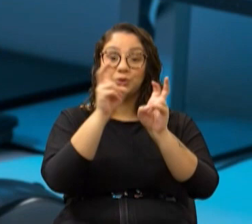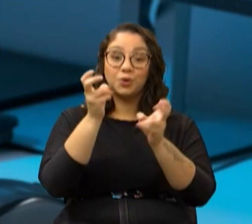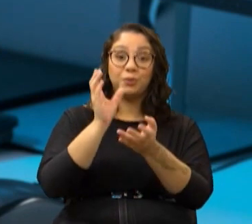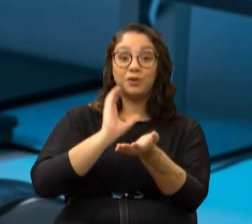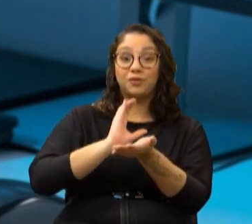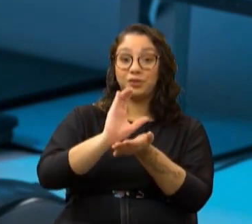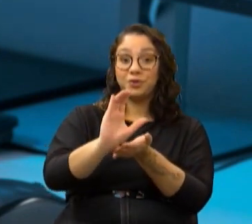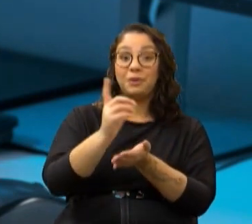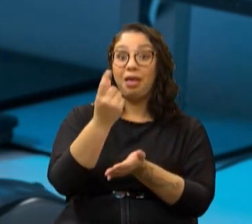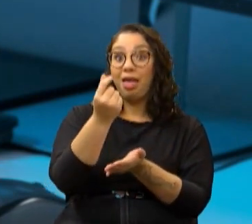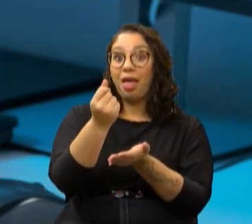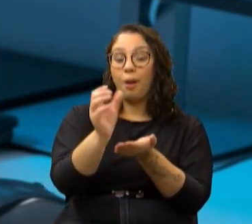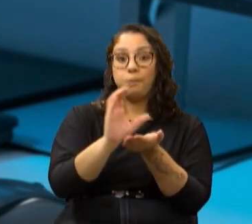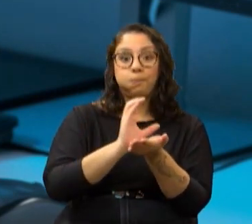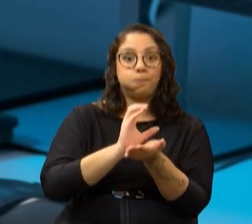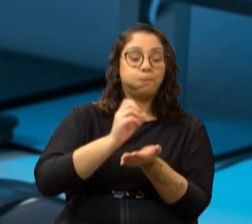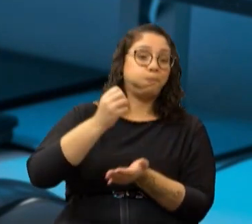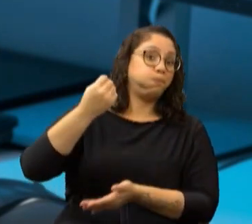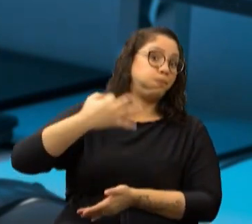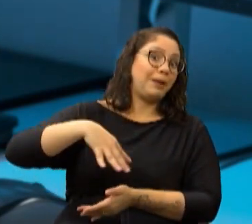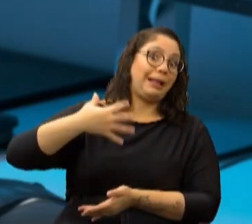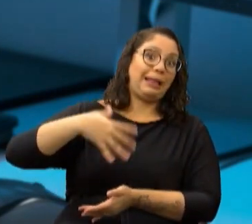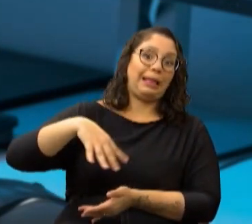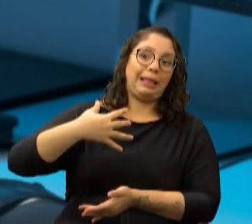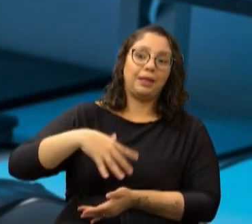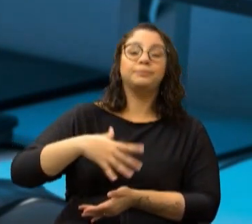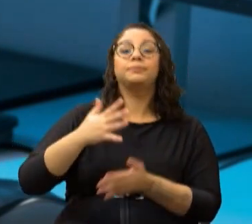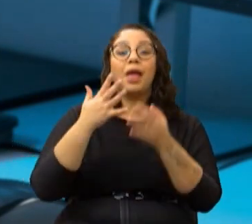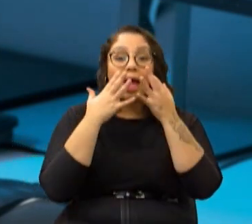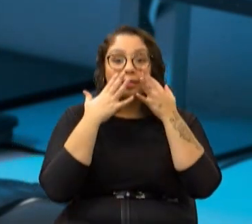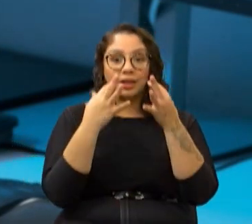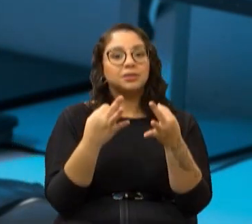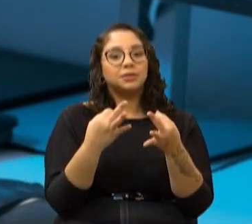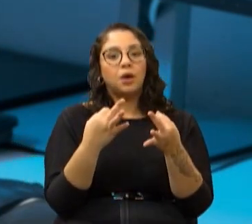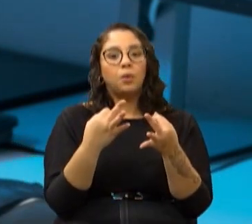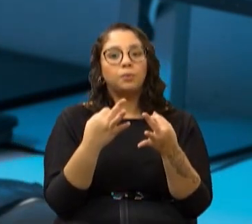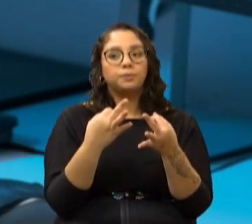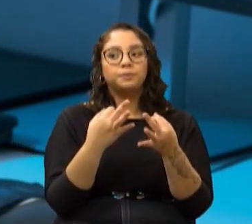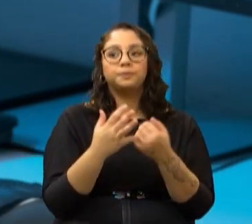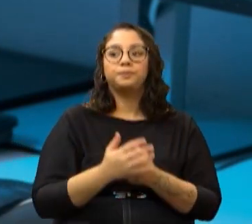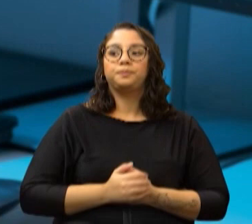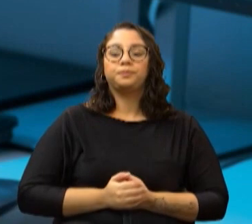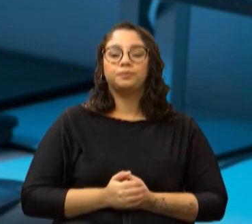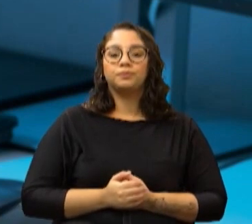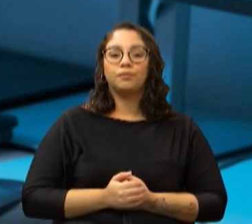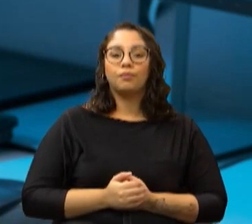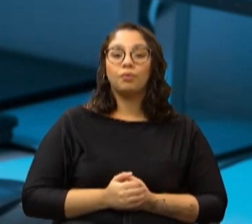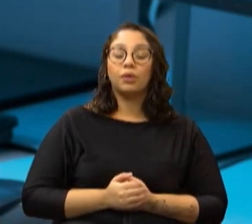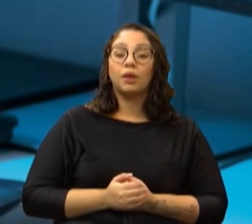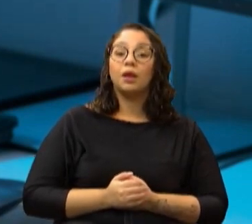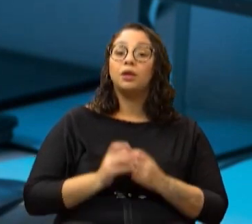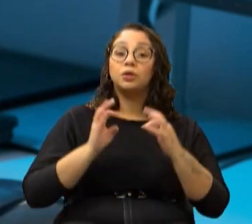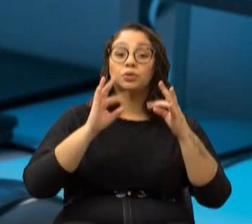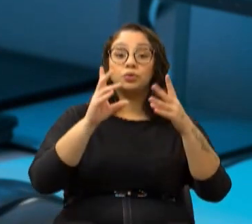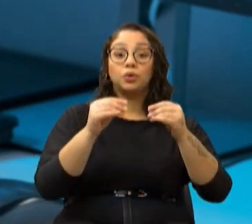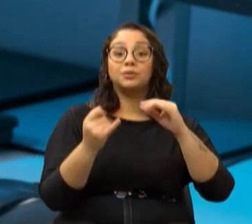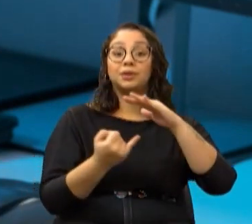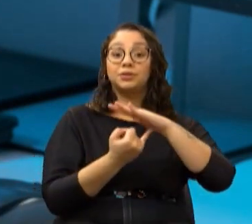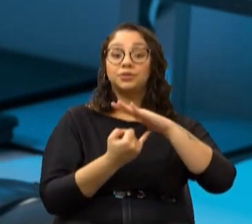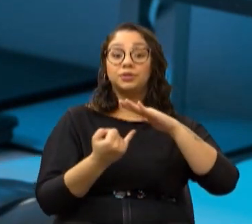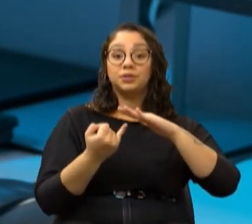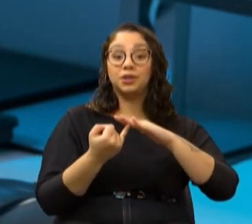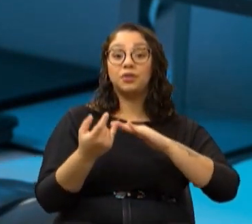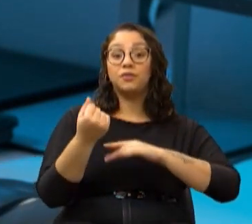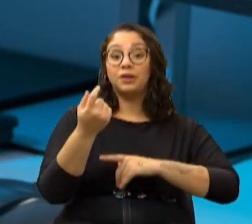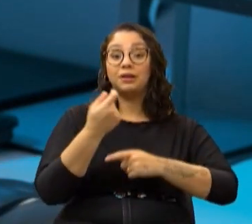sociais referente às aplicações com rentabilidades estratosféricas, preste muita atenção nas entrelinhas. Toda